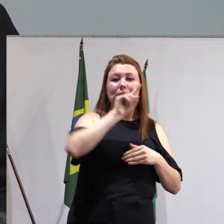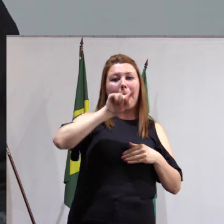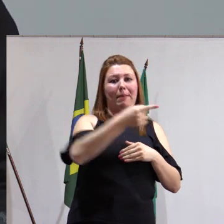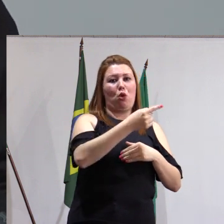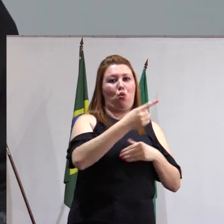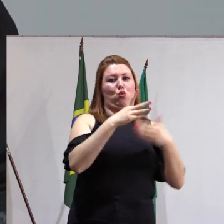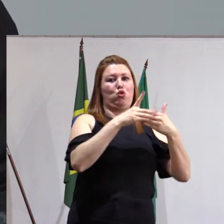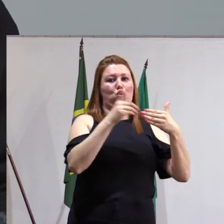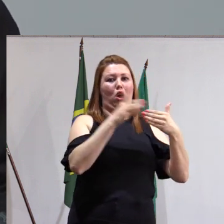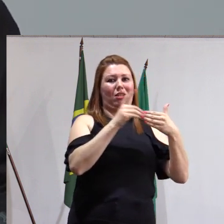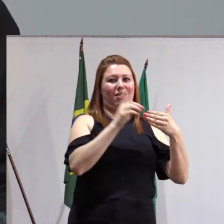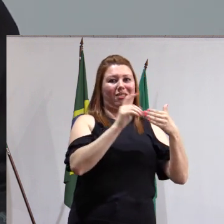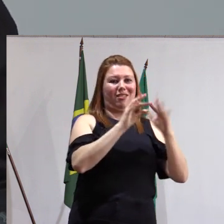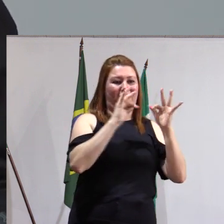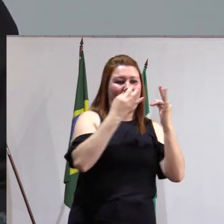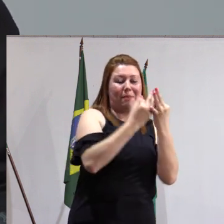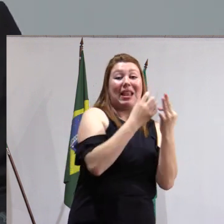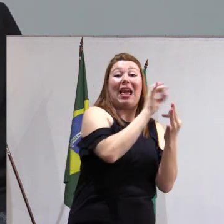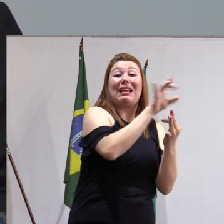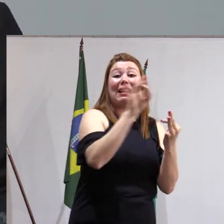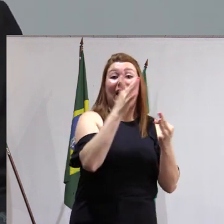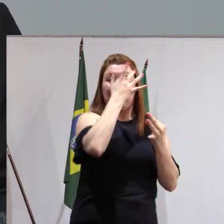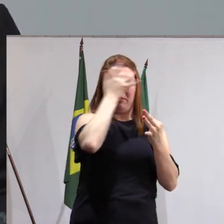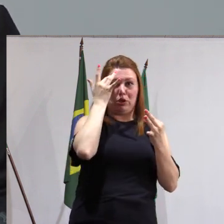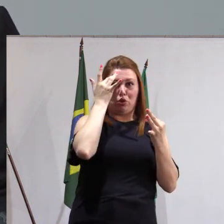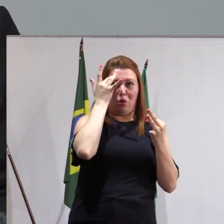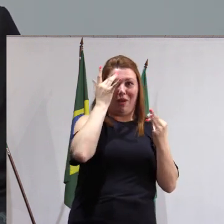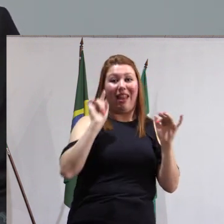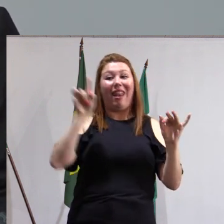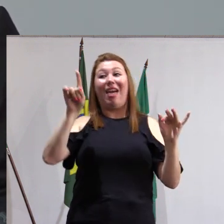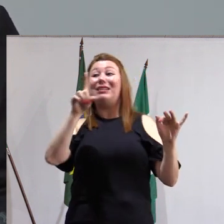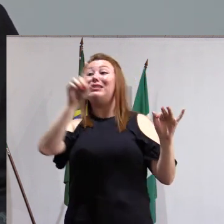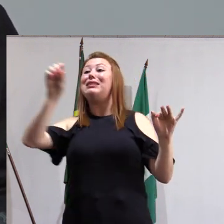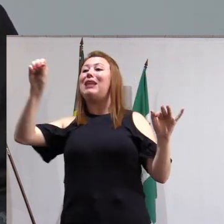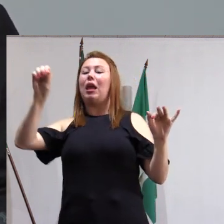assim, é muito díspare